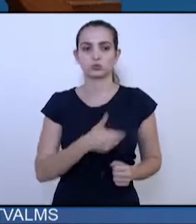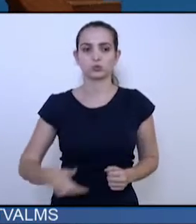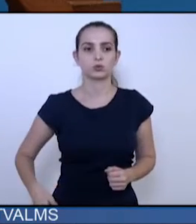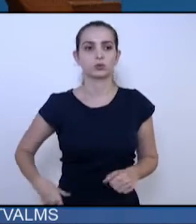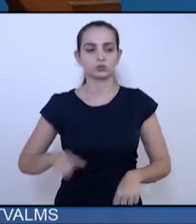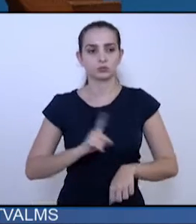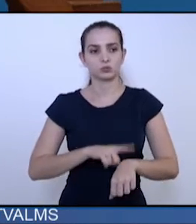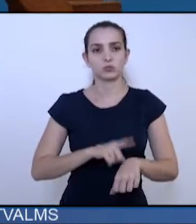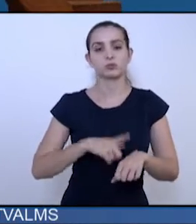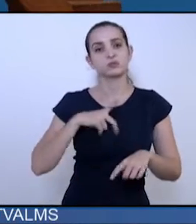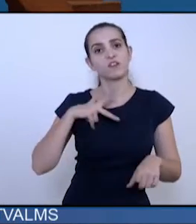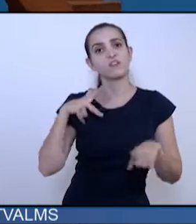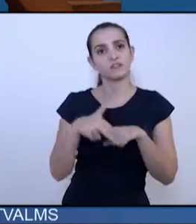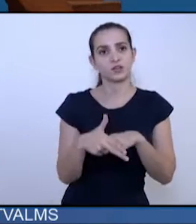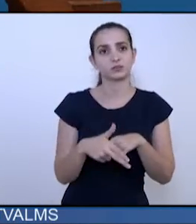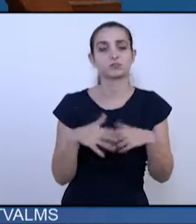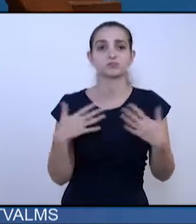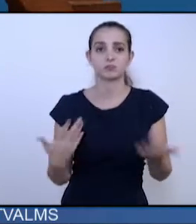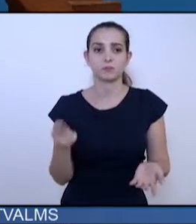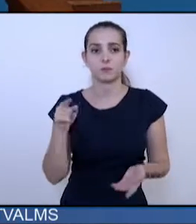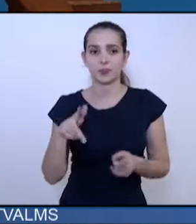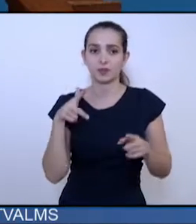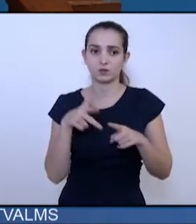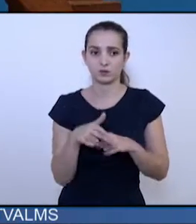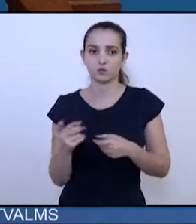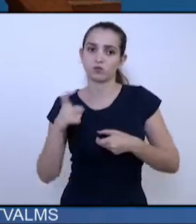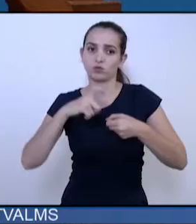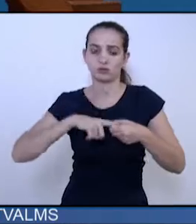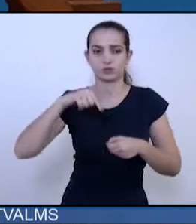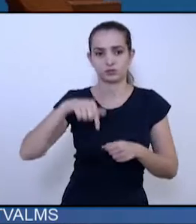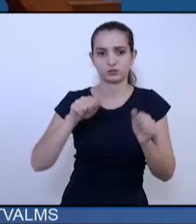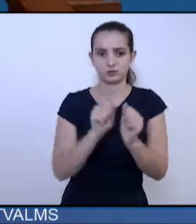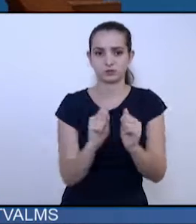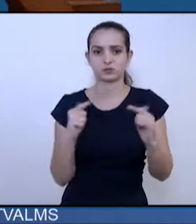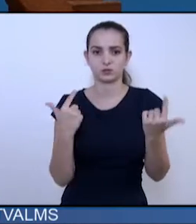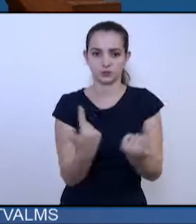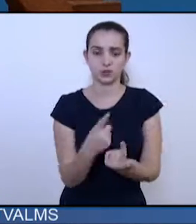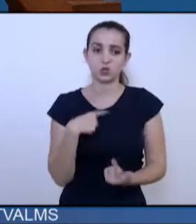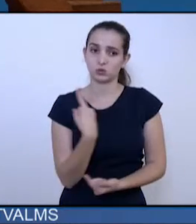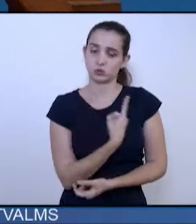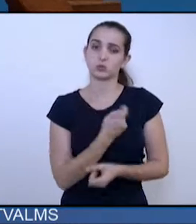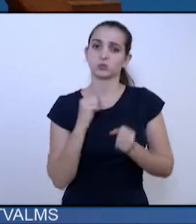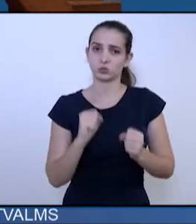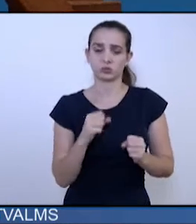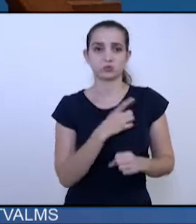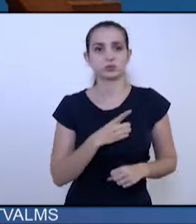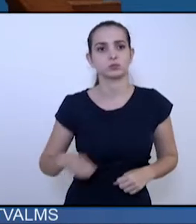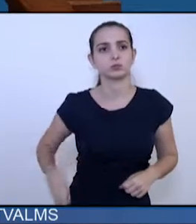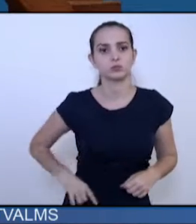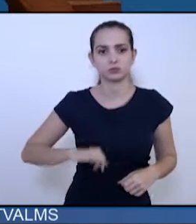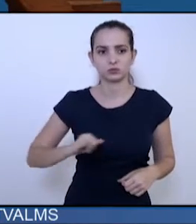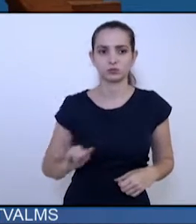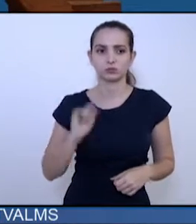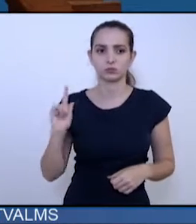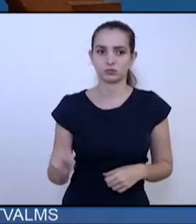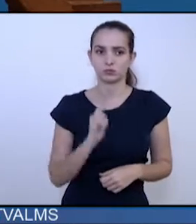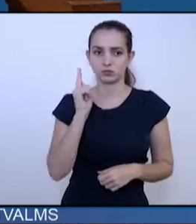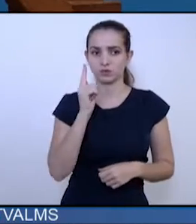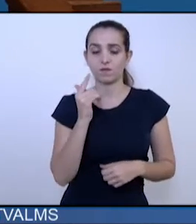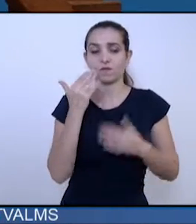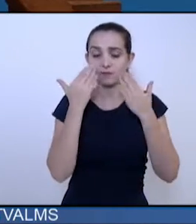momento, um veto. E o veto, voltando a essa casa, nós poderemos, deputado João Grandão, rever o